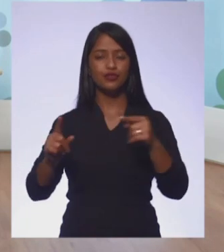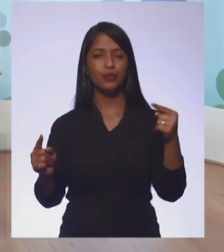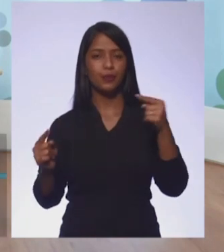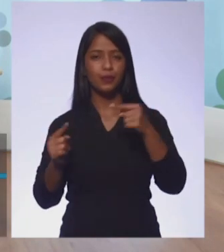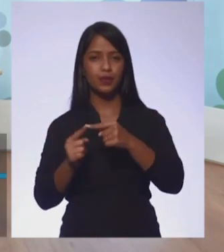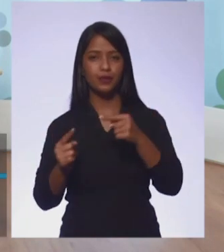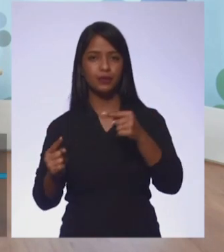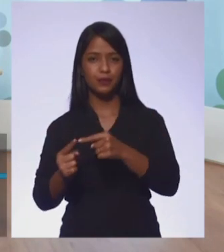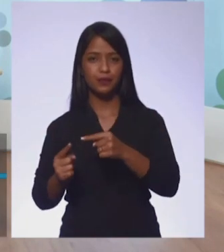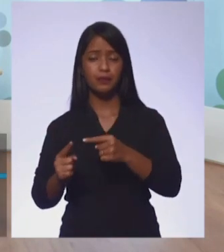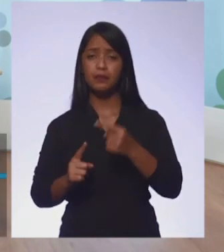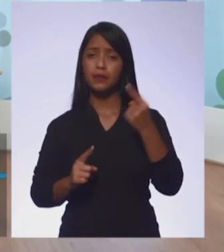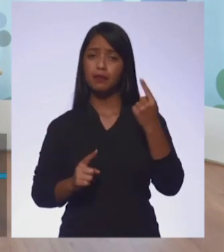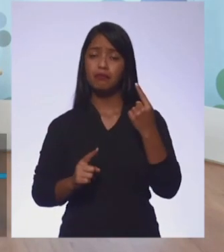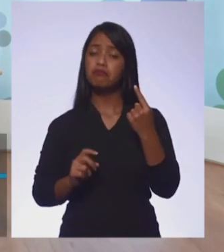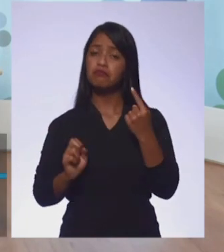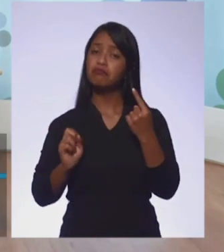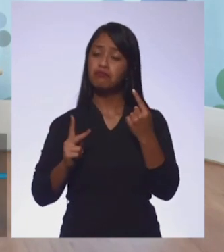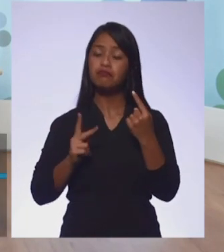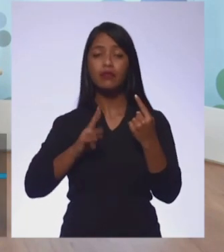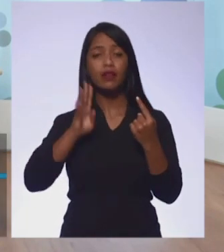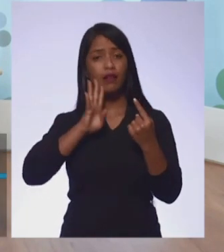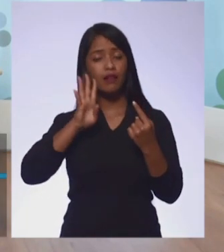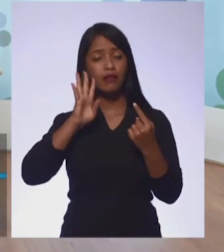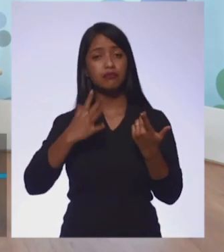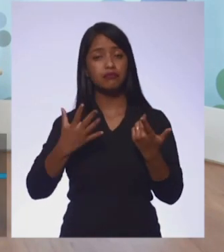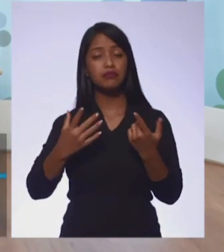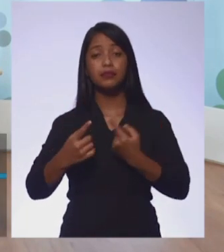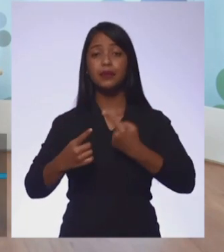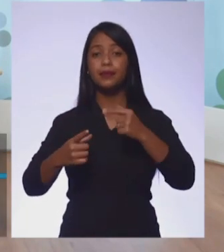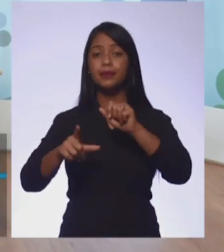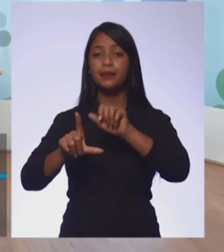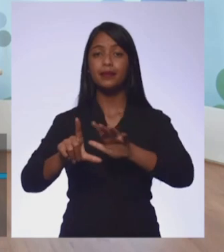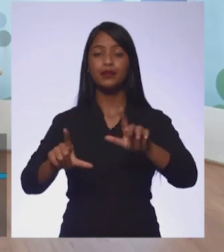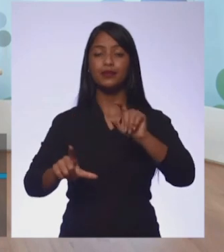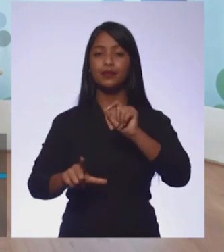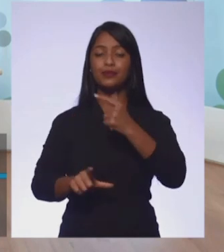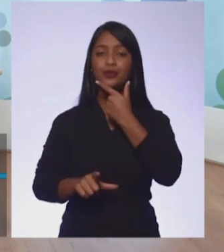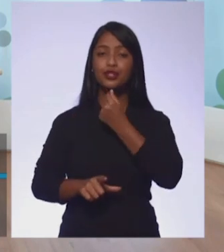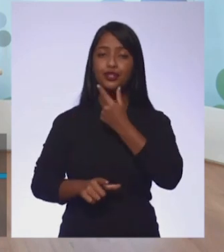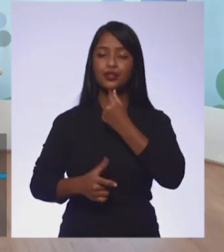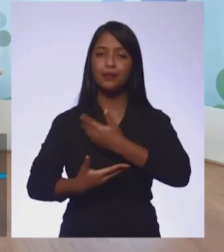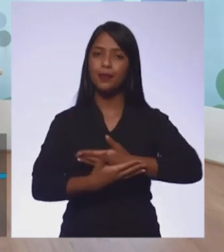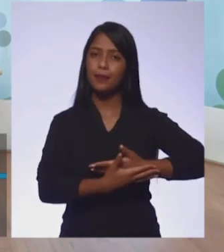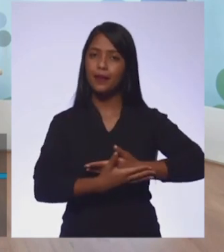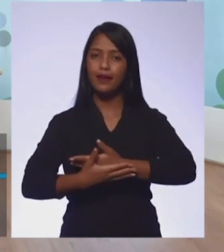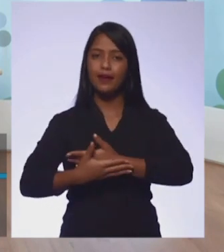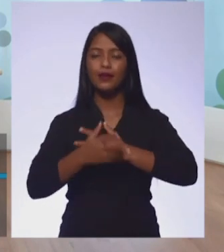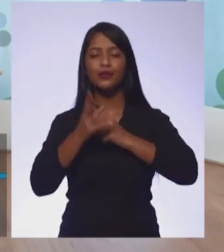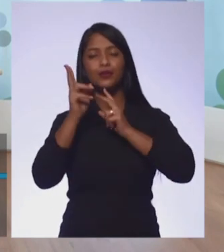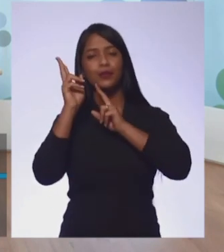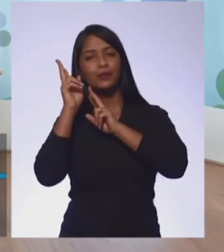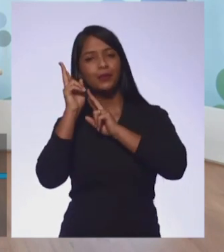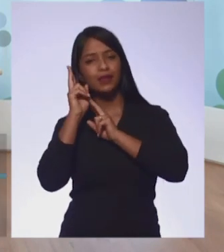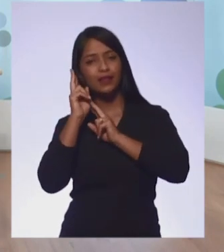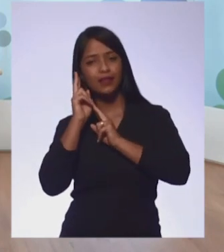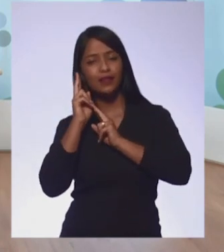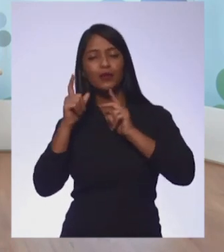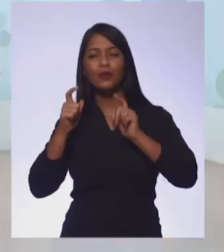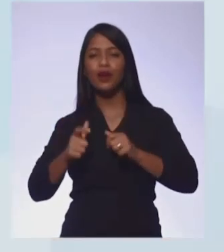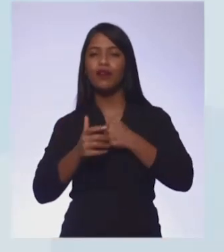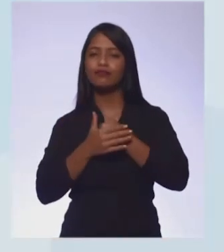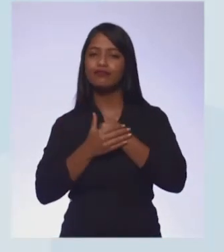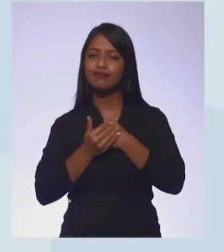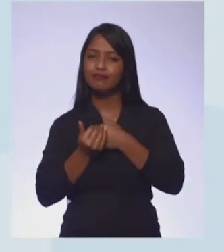imagem, ok, era uma imagem legal do menininho dormindo, né? No conforto, ele